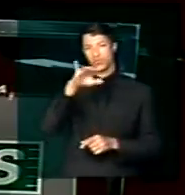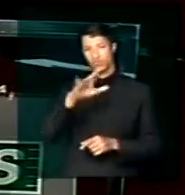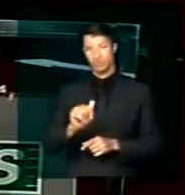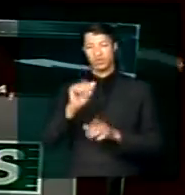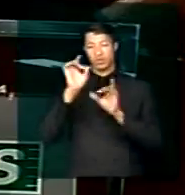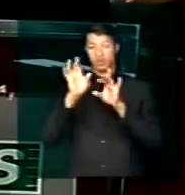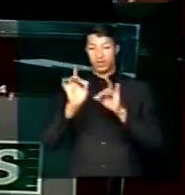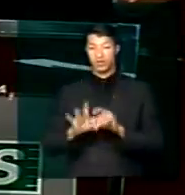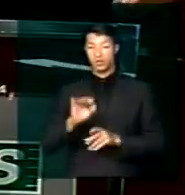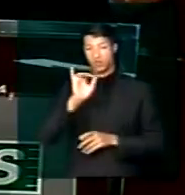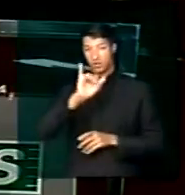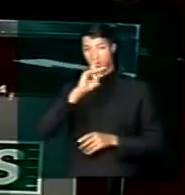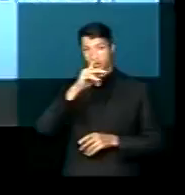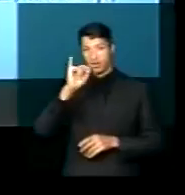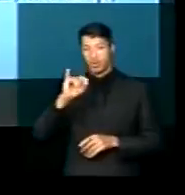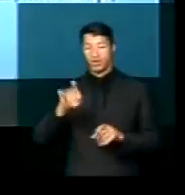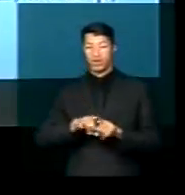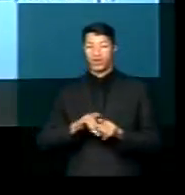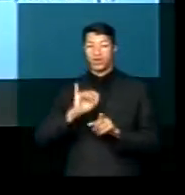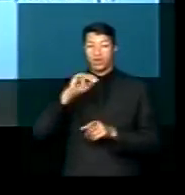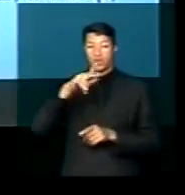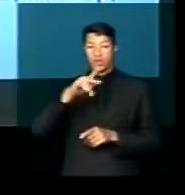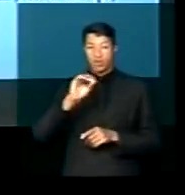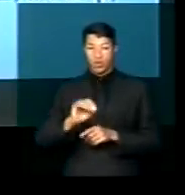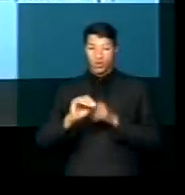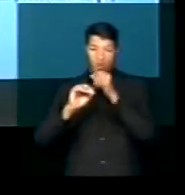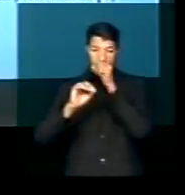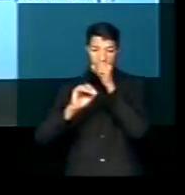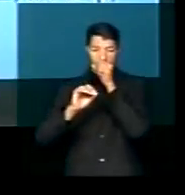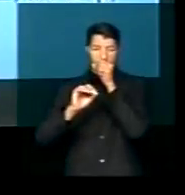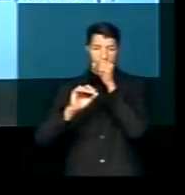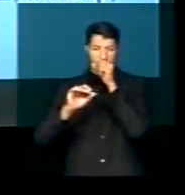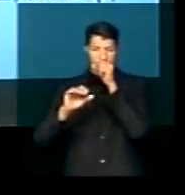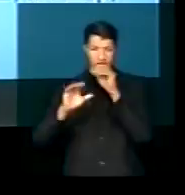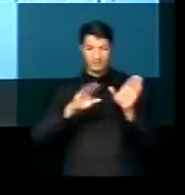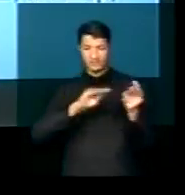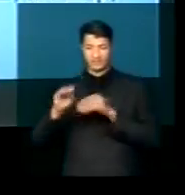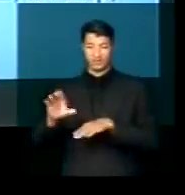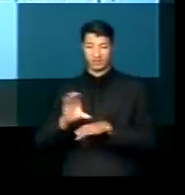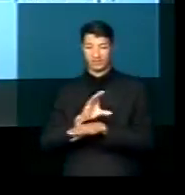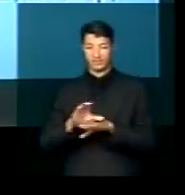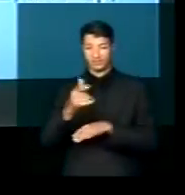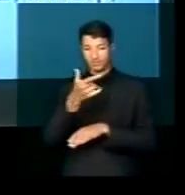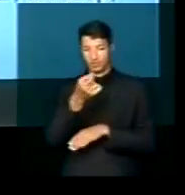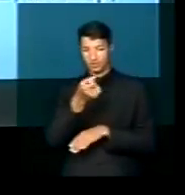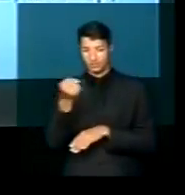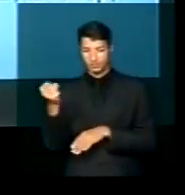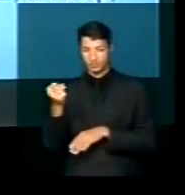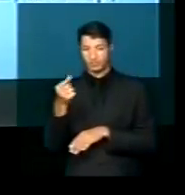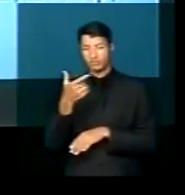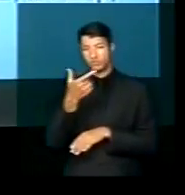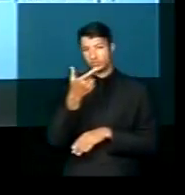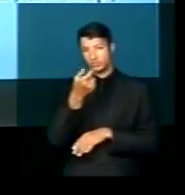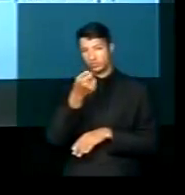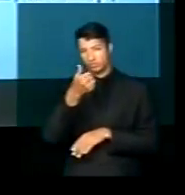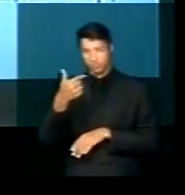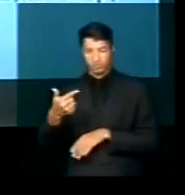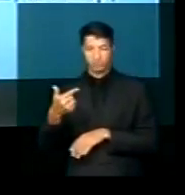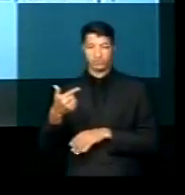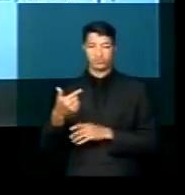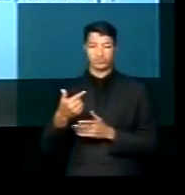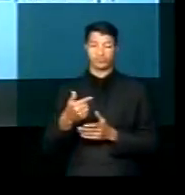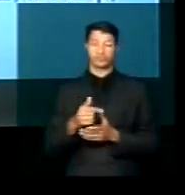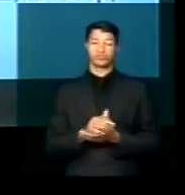em especial do IPI e do Imposto de Renda nas transferências condicionais entre 2008 e 2012,